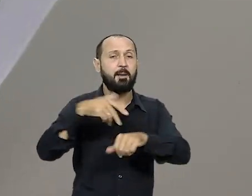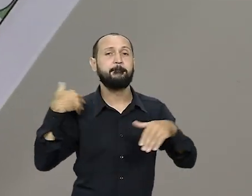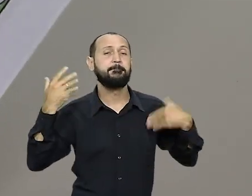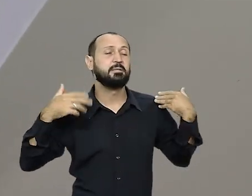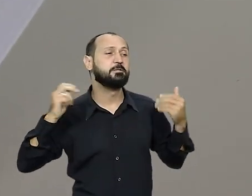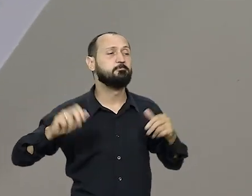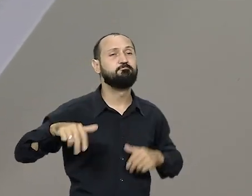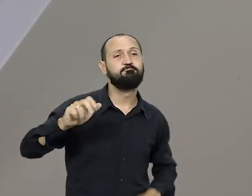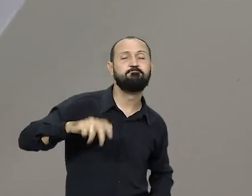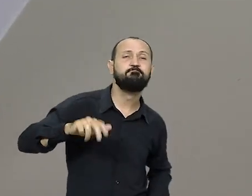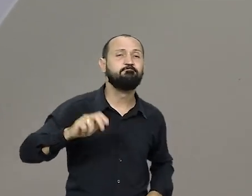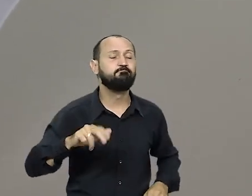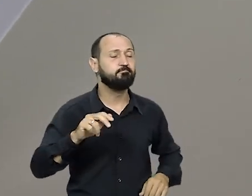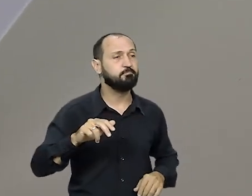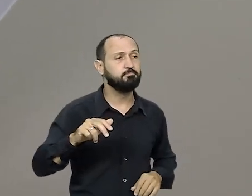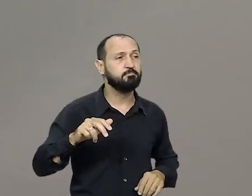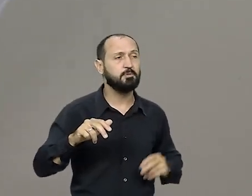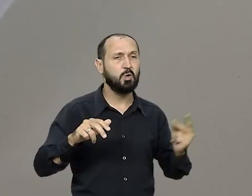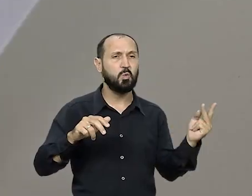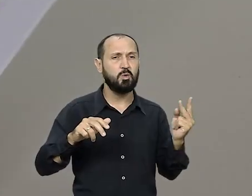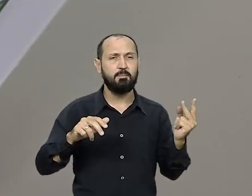pela praça e escuta